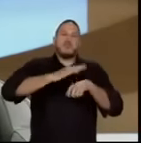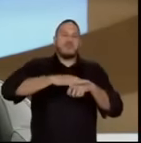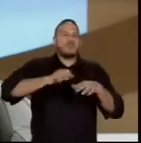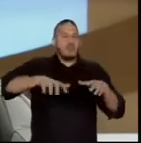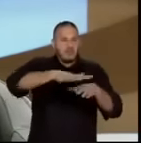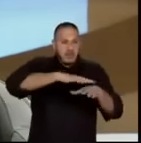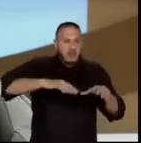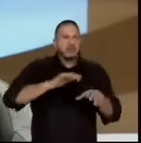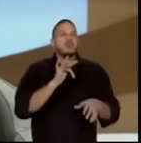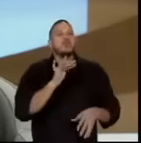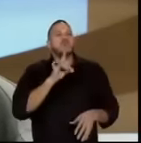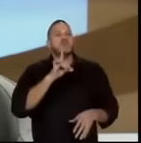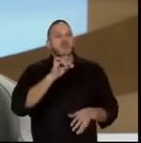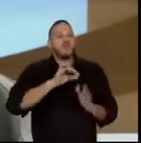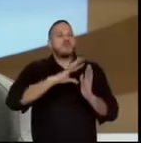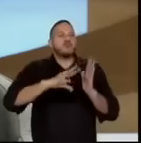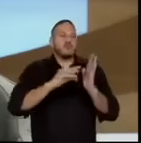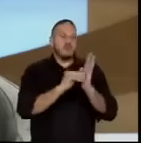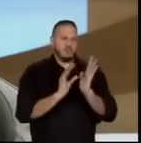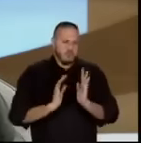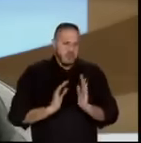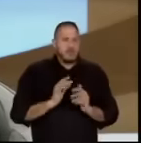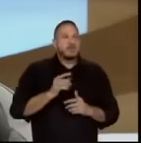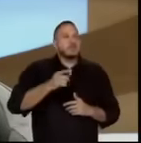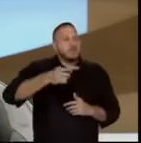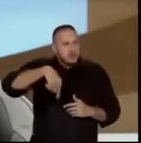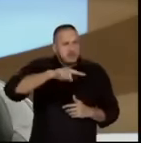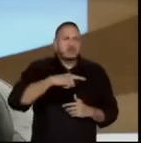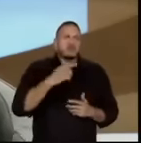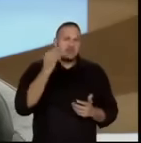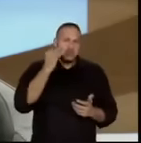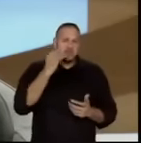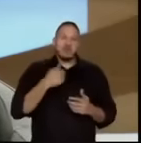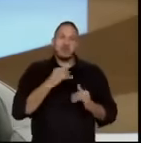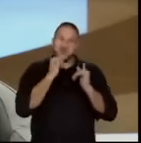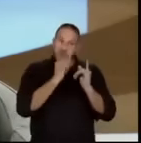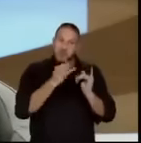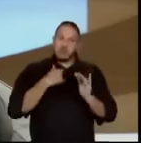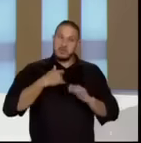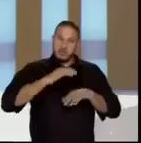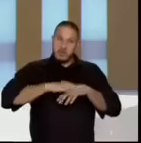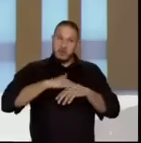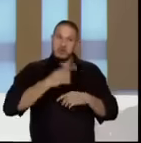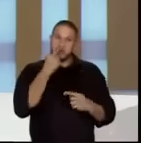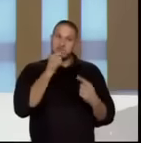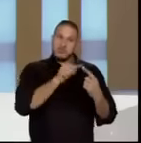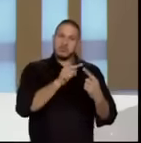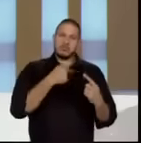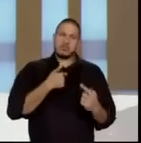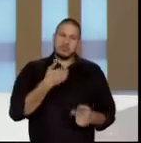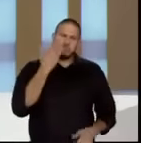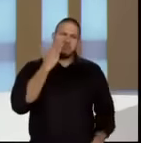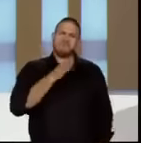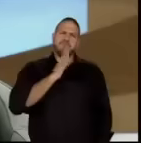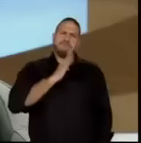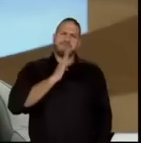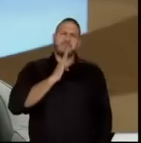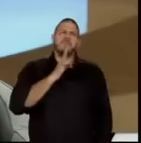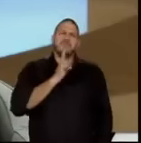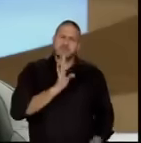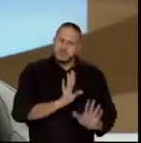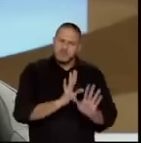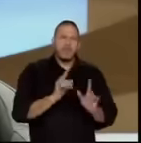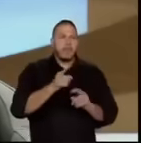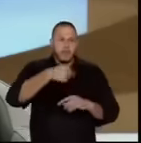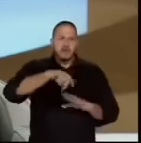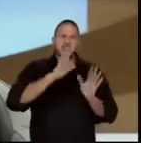Fundo Amazônia. Nós tentamos, e eu aí estou contando uma participação que eu tive direta, então eu sei bem em detalhe, nós tentamos